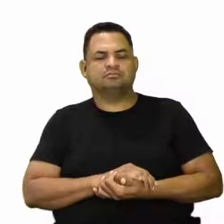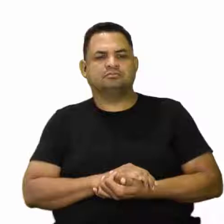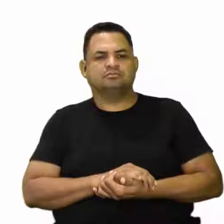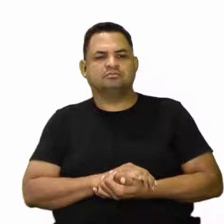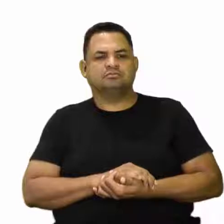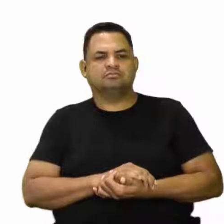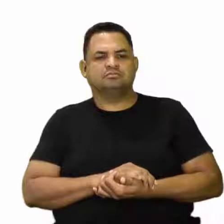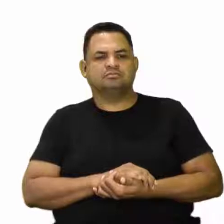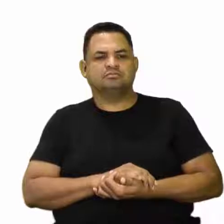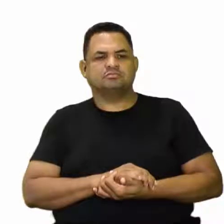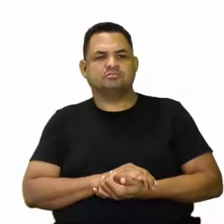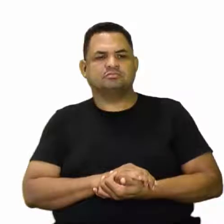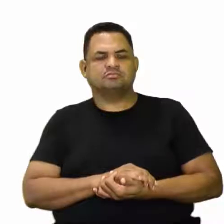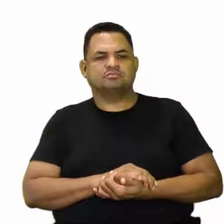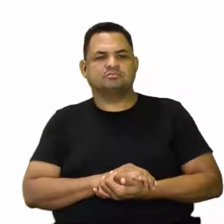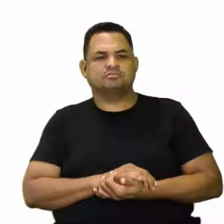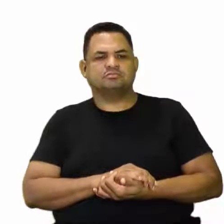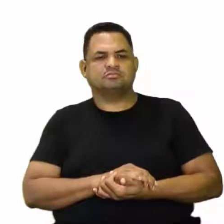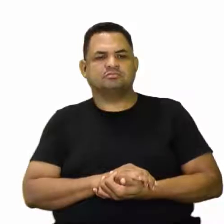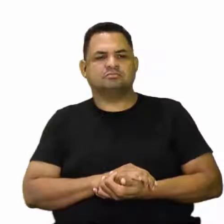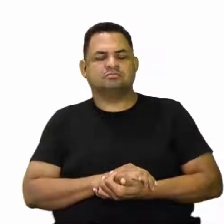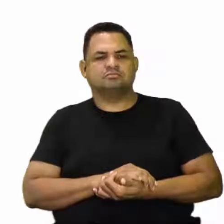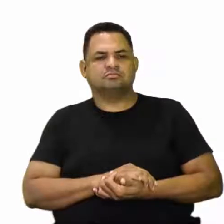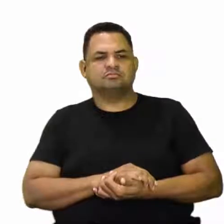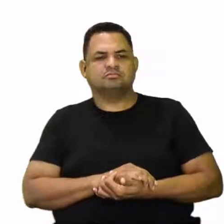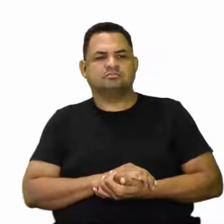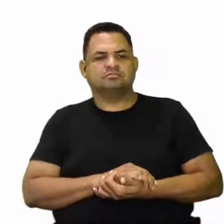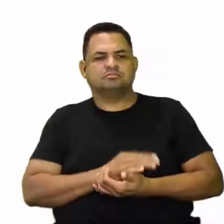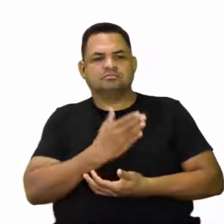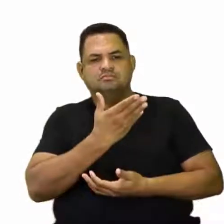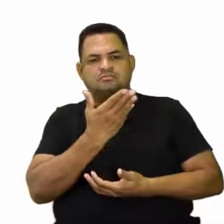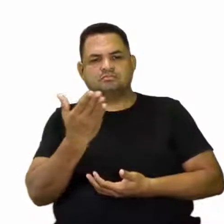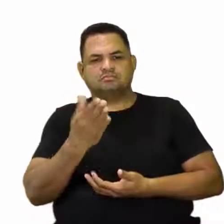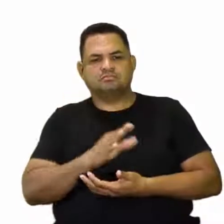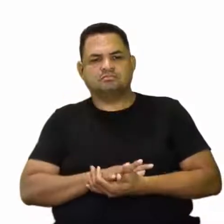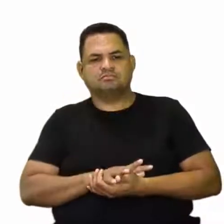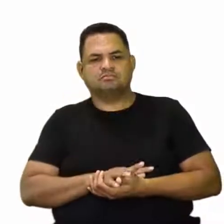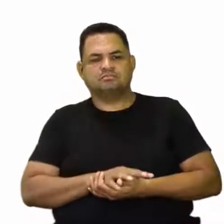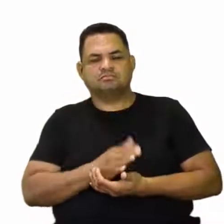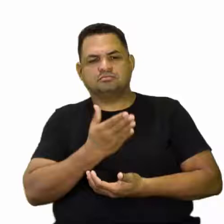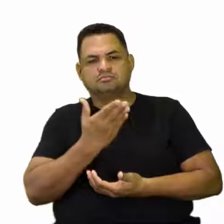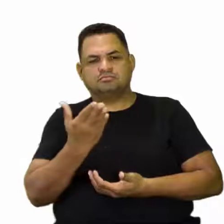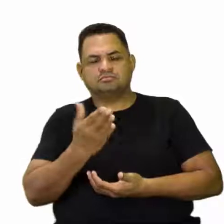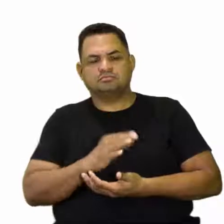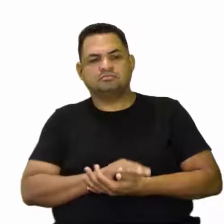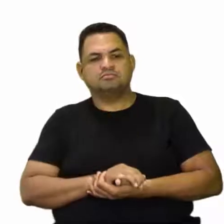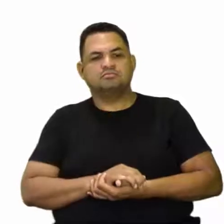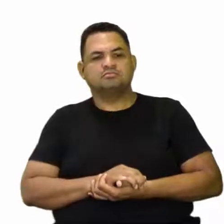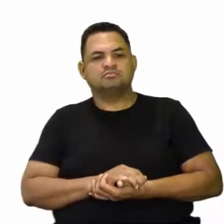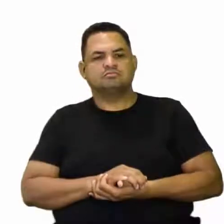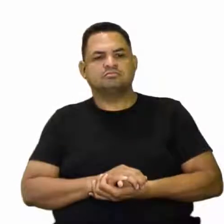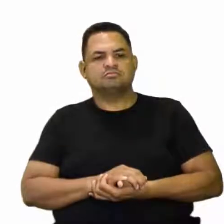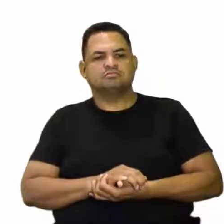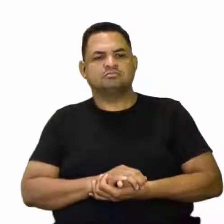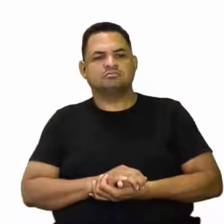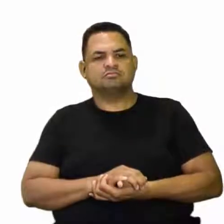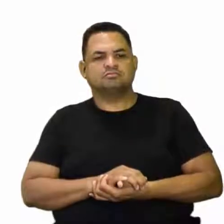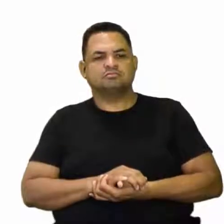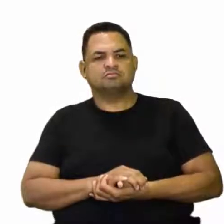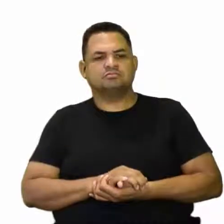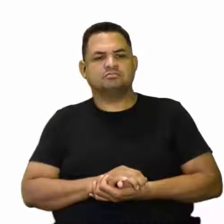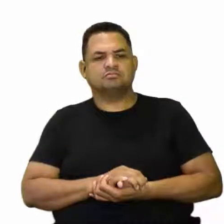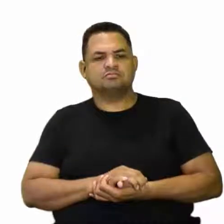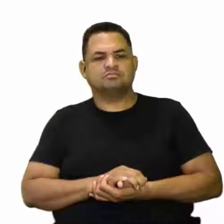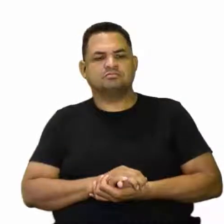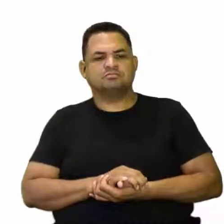assim sucessivamente. O verbo venir vai ficar vendre. Eu vendria, tu vendrias, ele